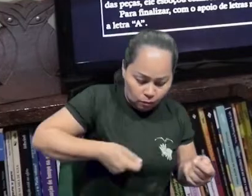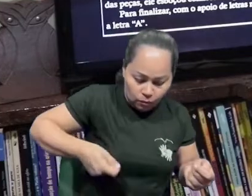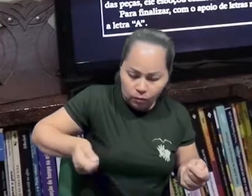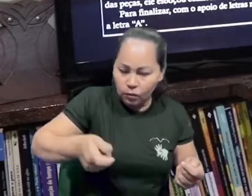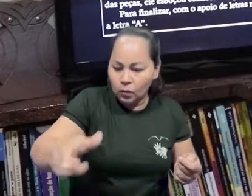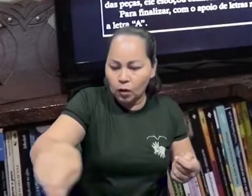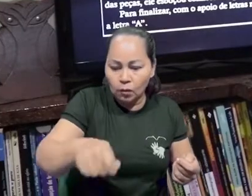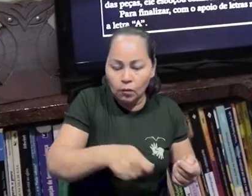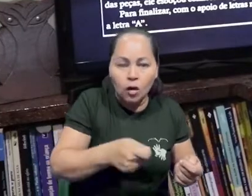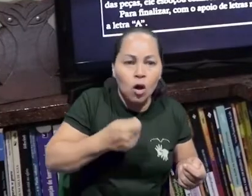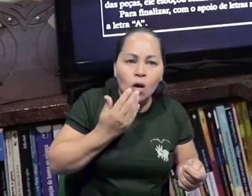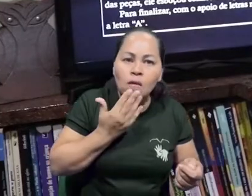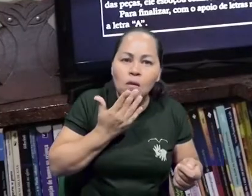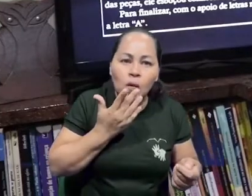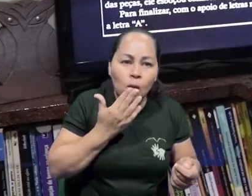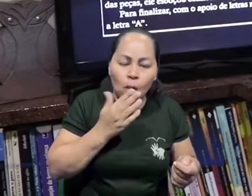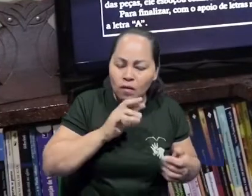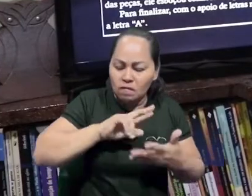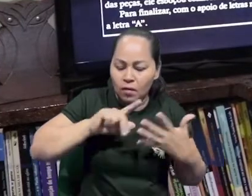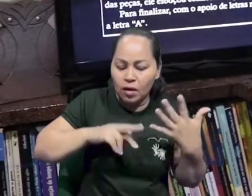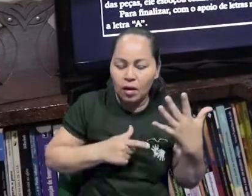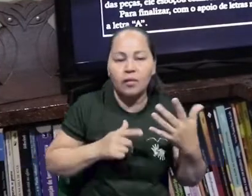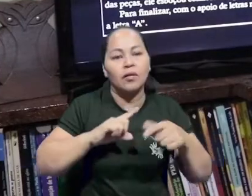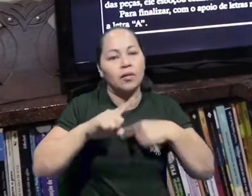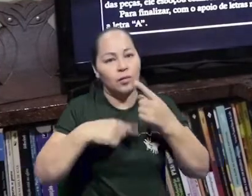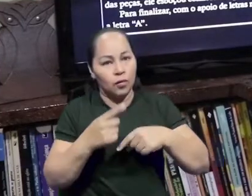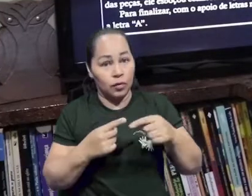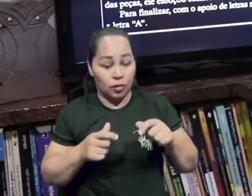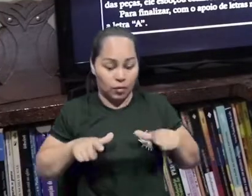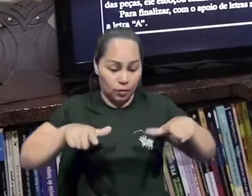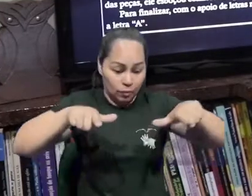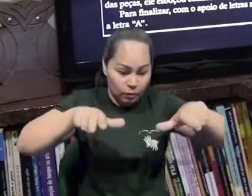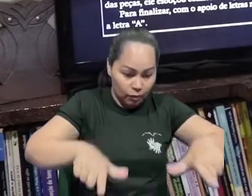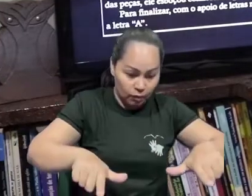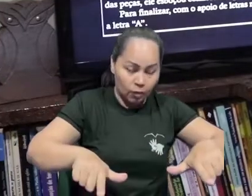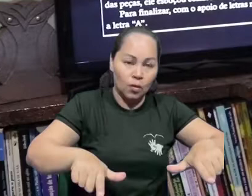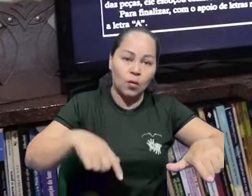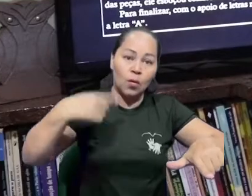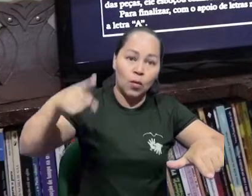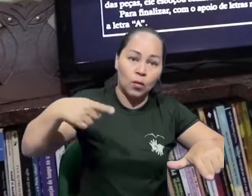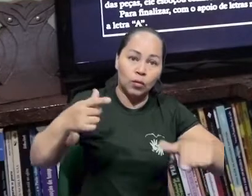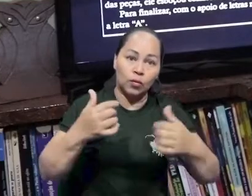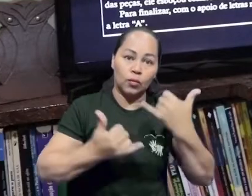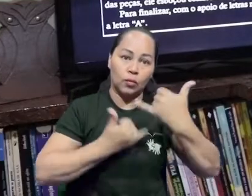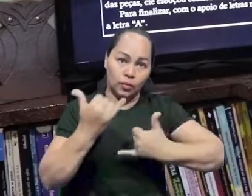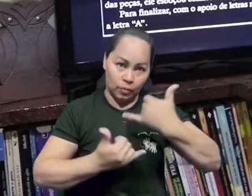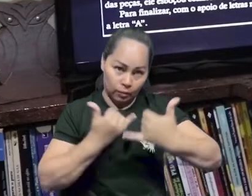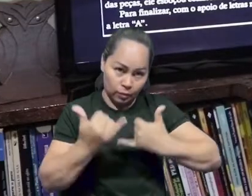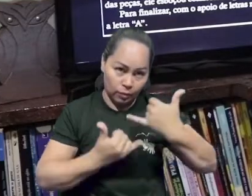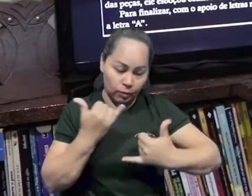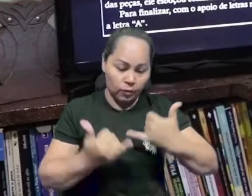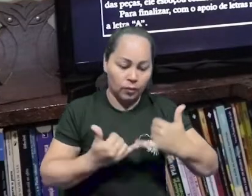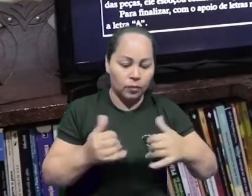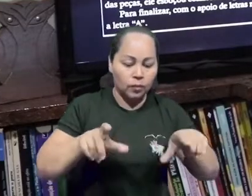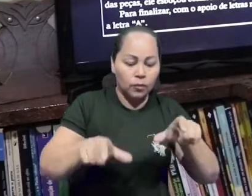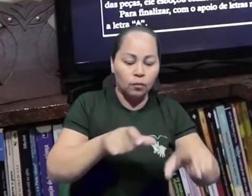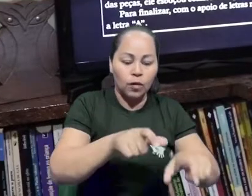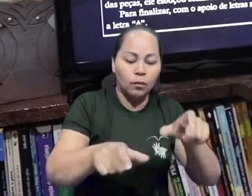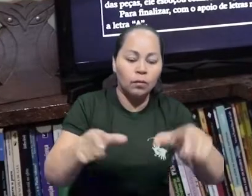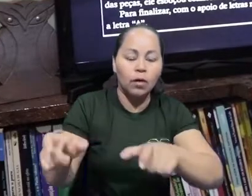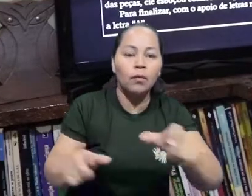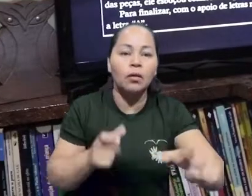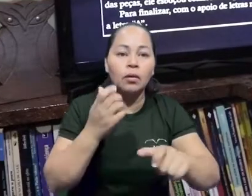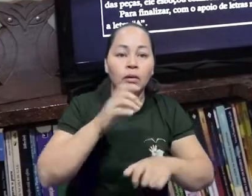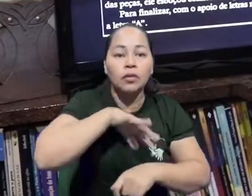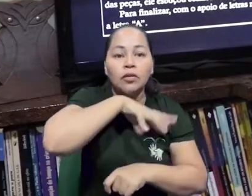interesse. Seguindo, a avaliadora mostrou um jogo de memória de animais e questionou cada uma